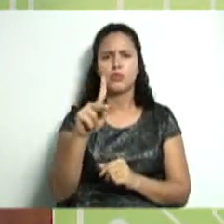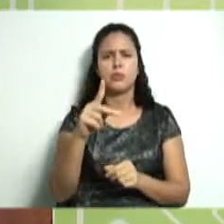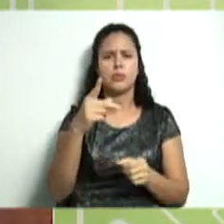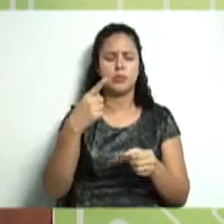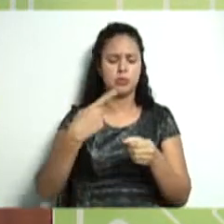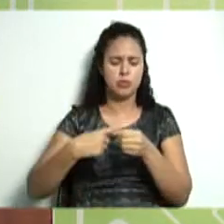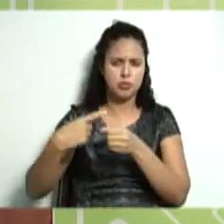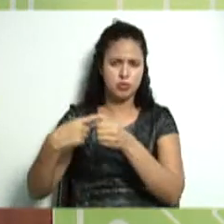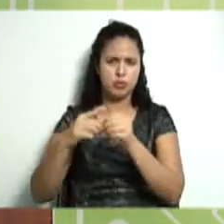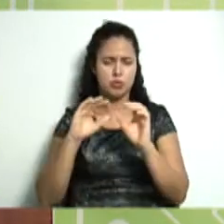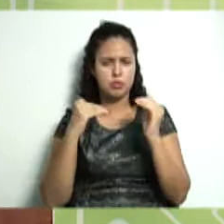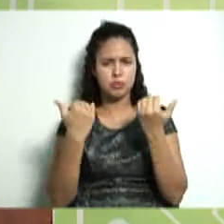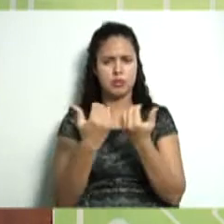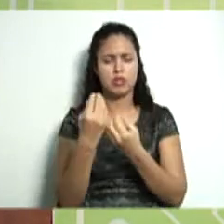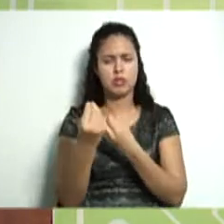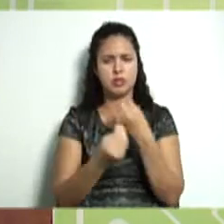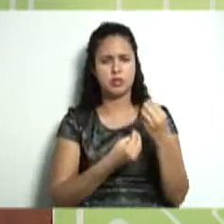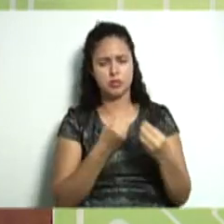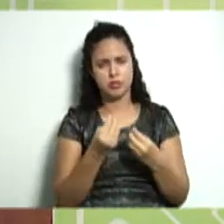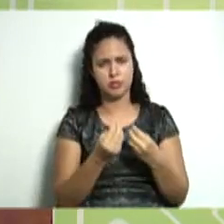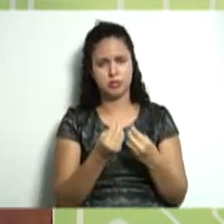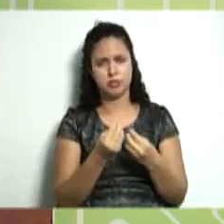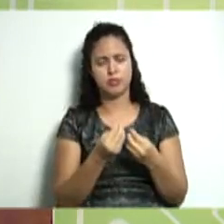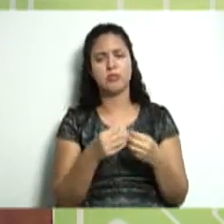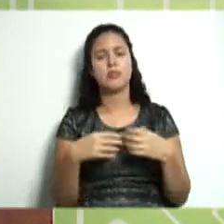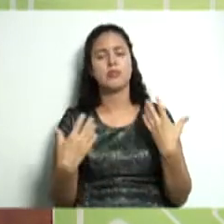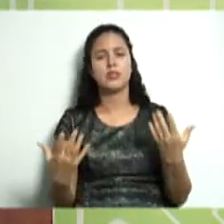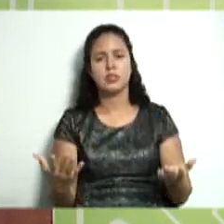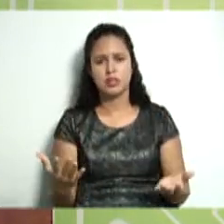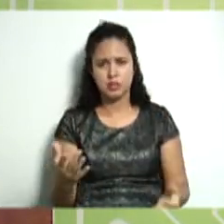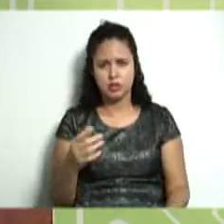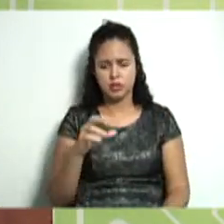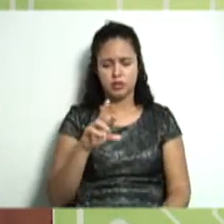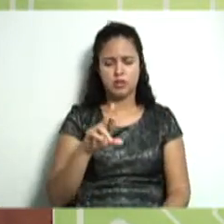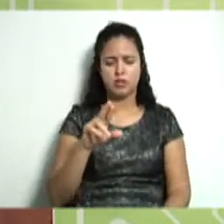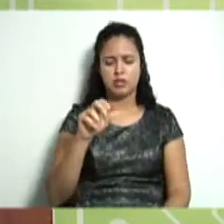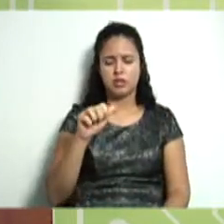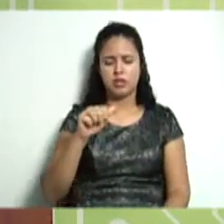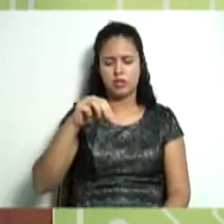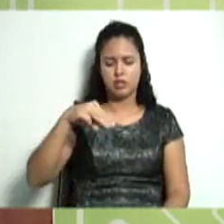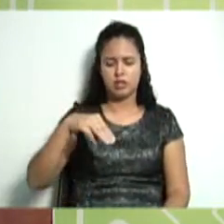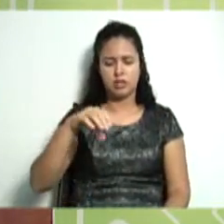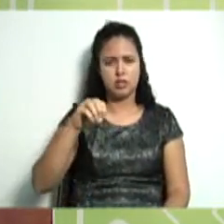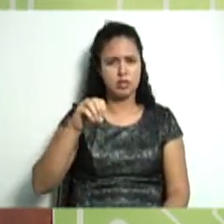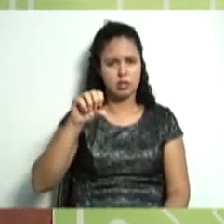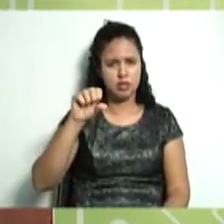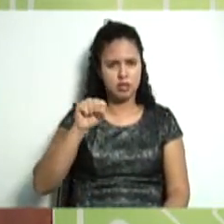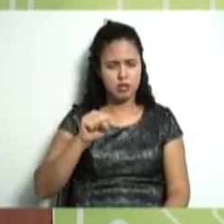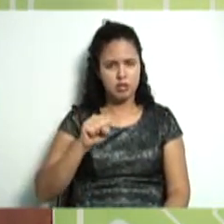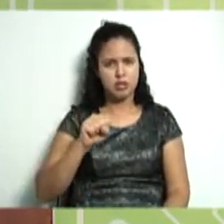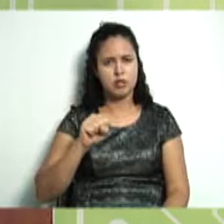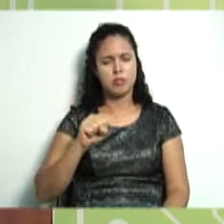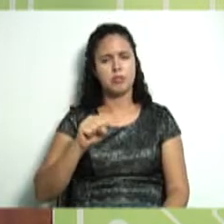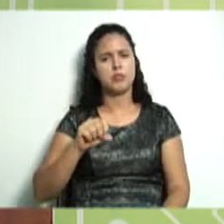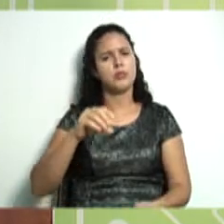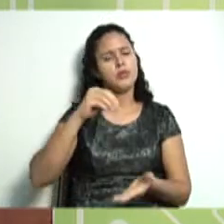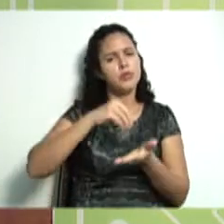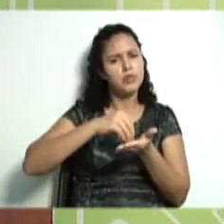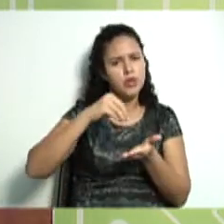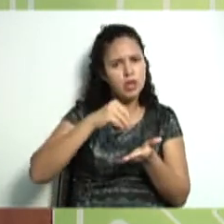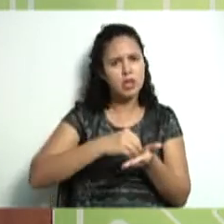de uma outra forma, já que os outros ramos, eles não estão tão sendo